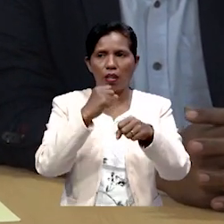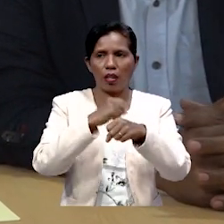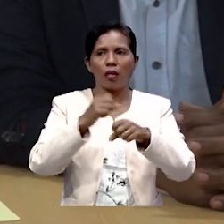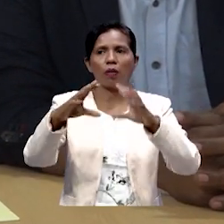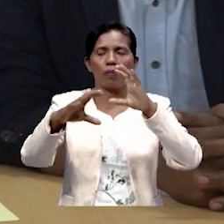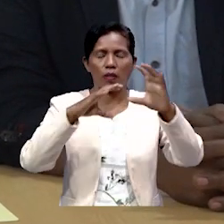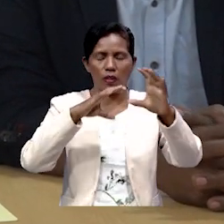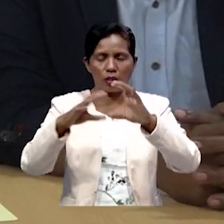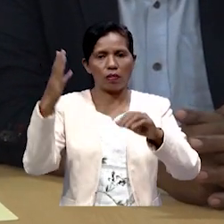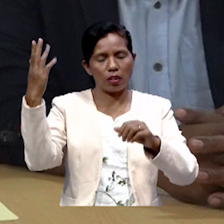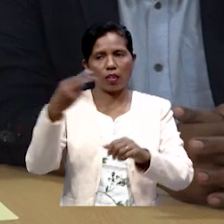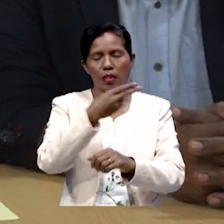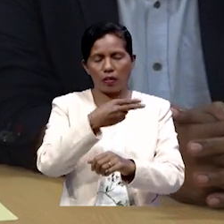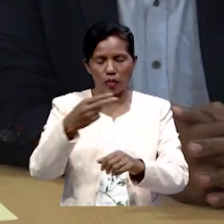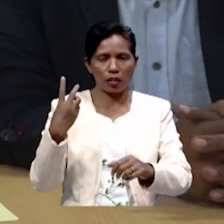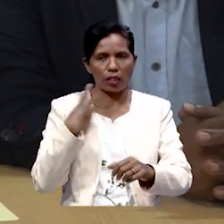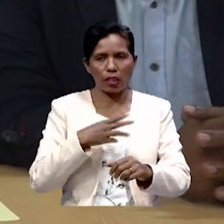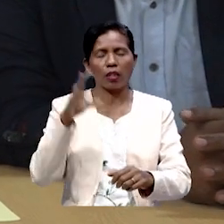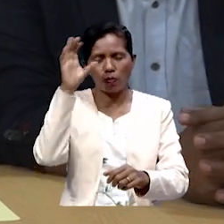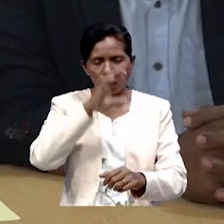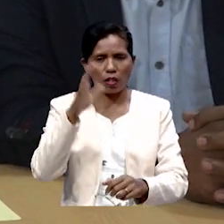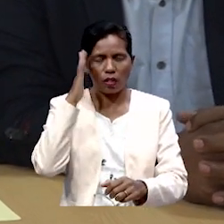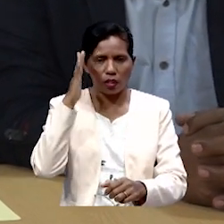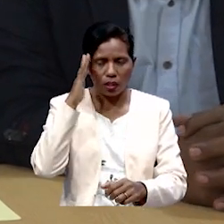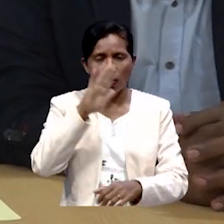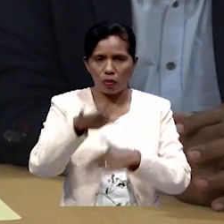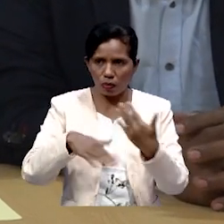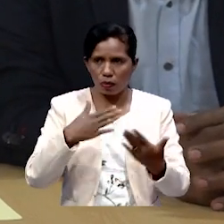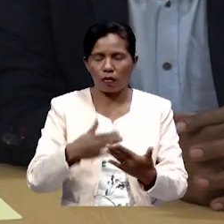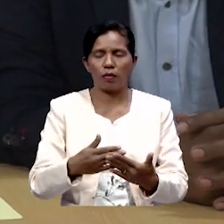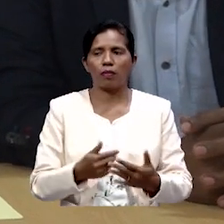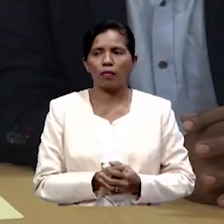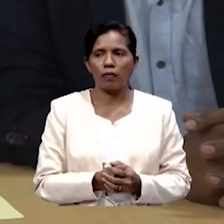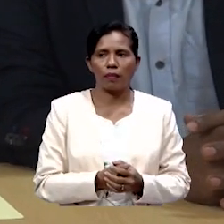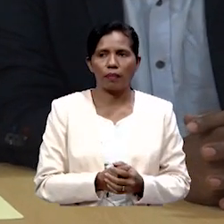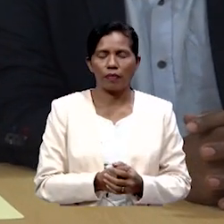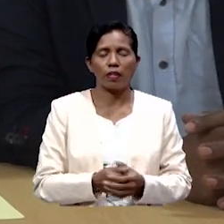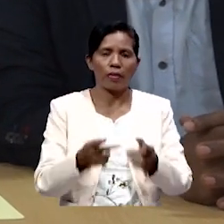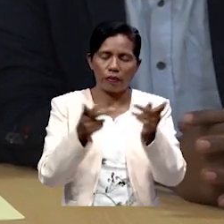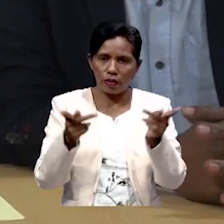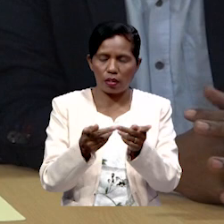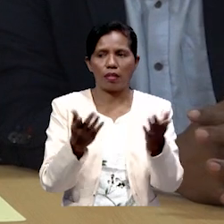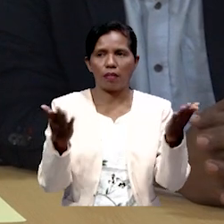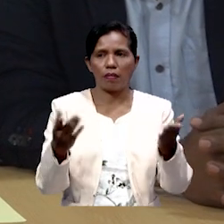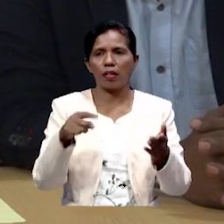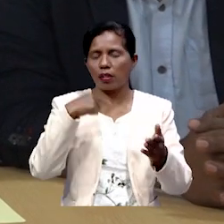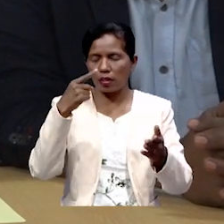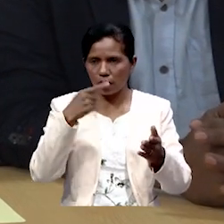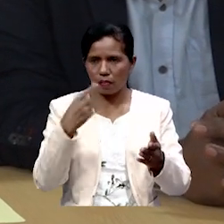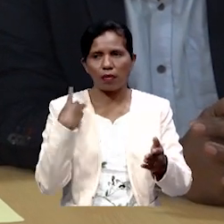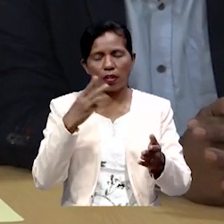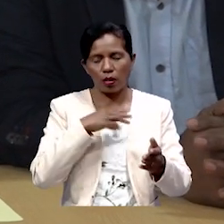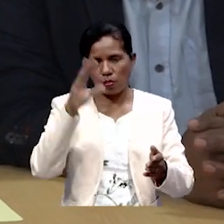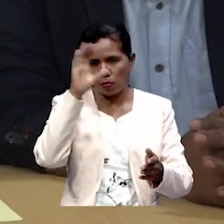ide Indonesia ite identifika hutu keras agensi Indonesia ni ala ni enderesu ene be semat nine ite identifika hutu